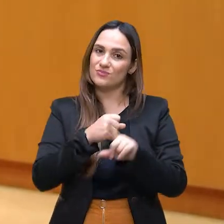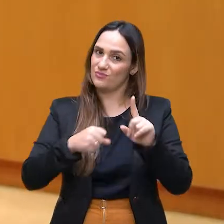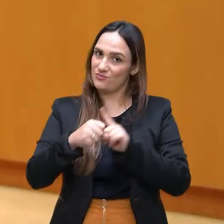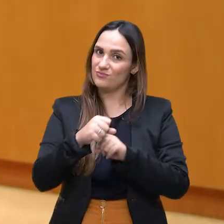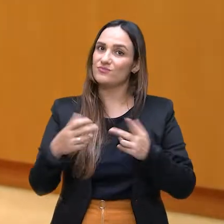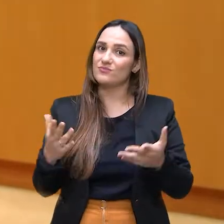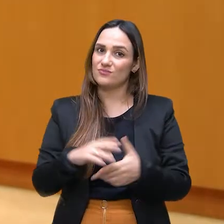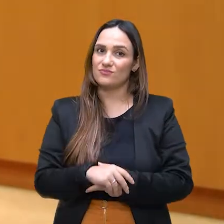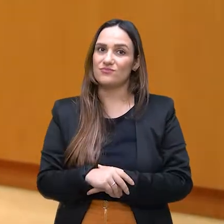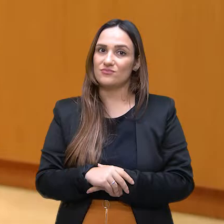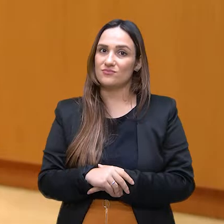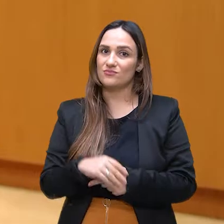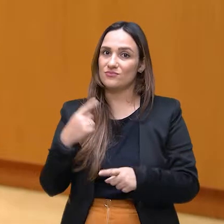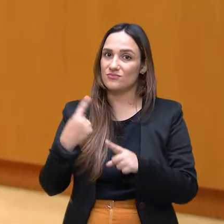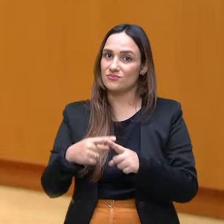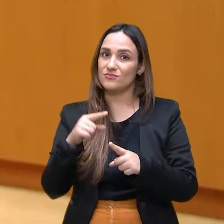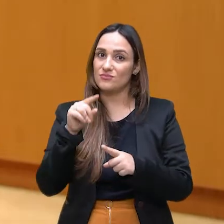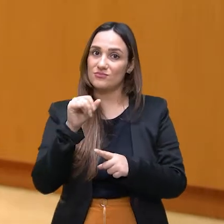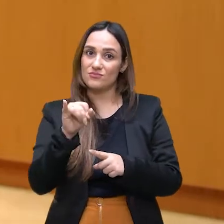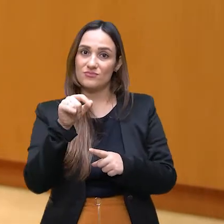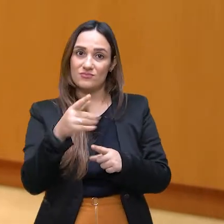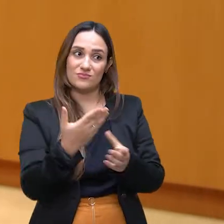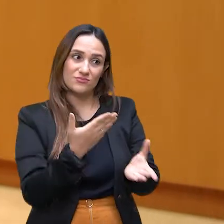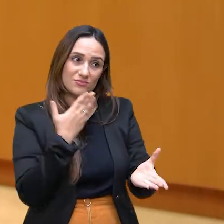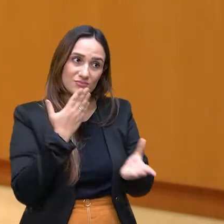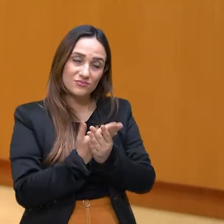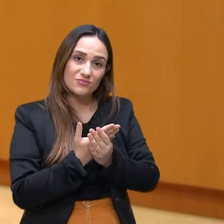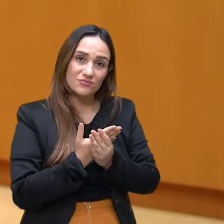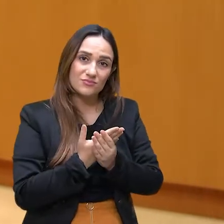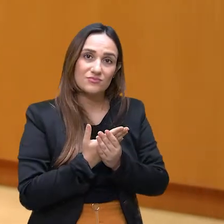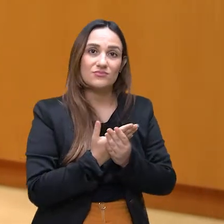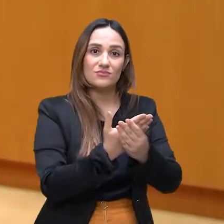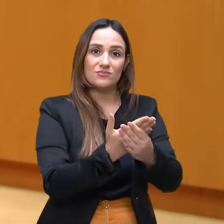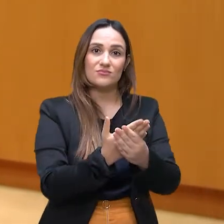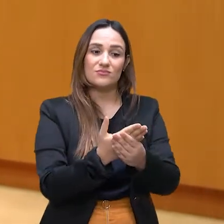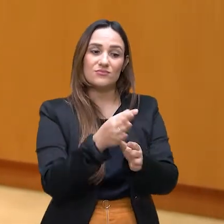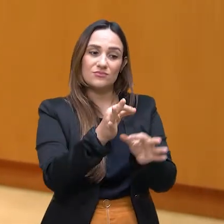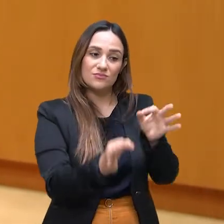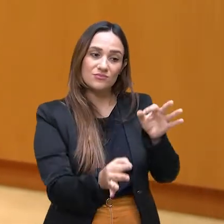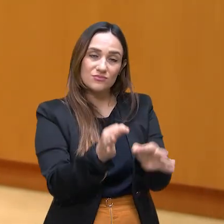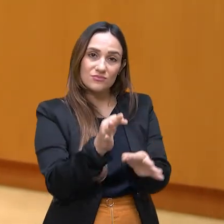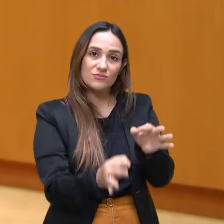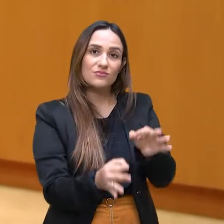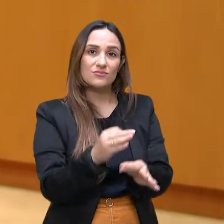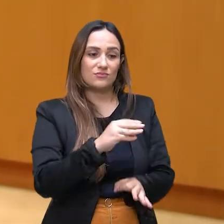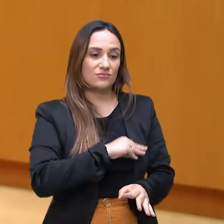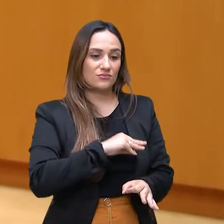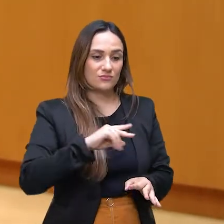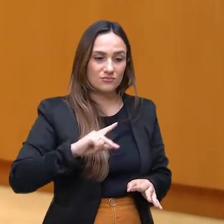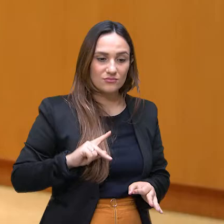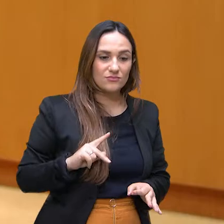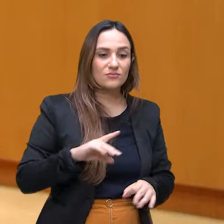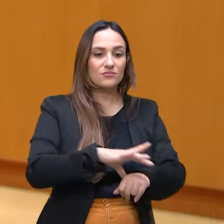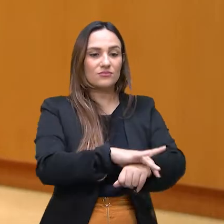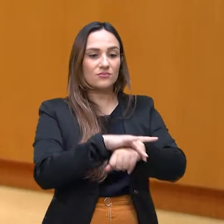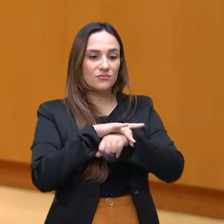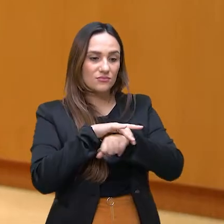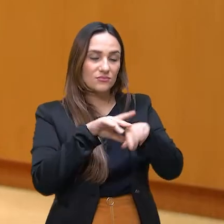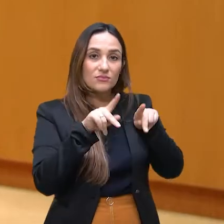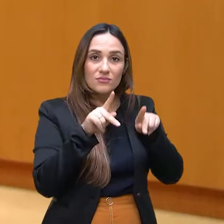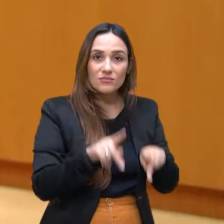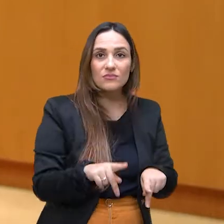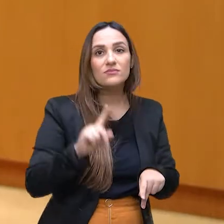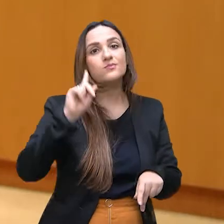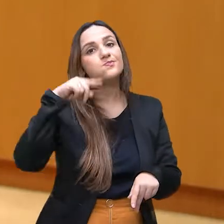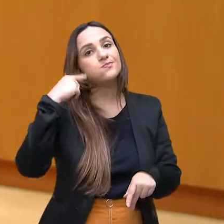sociedade, porque quando se judicializa, há que se lembrar, a máquina do judiciário, do Ministério Público, da Defensoria